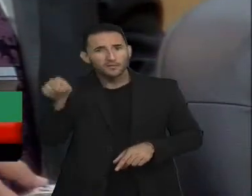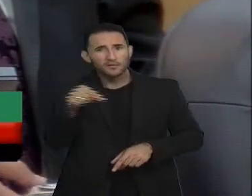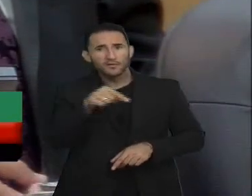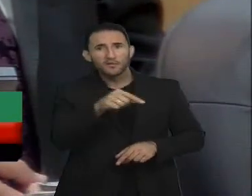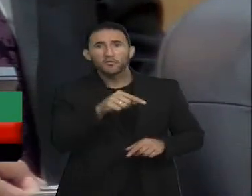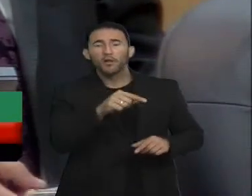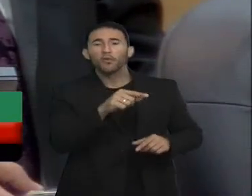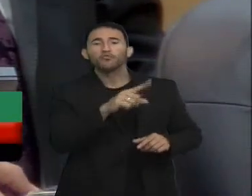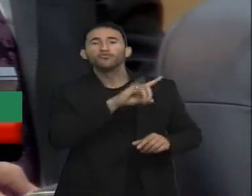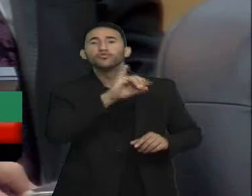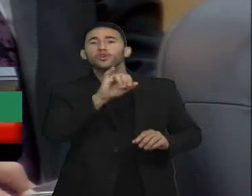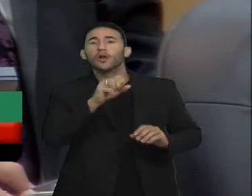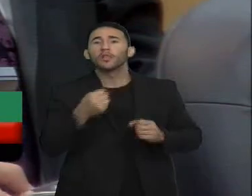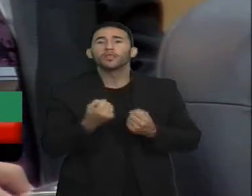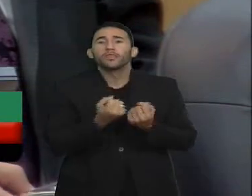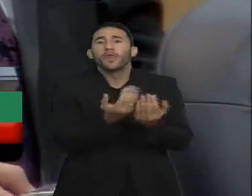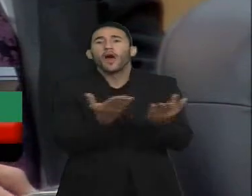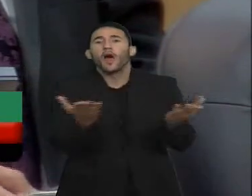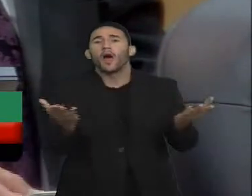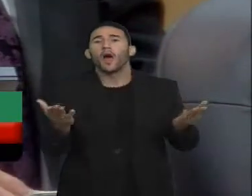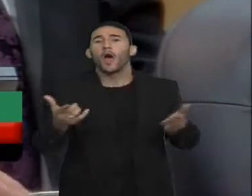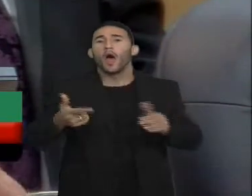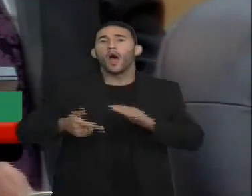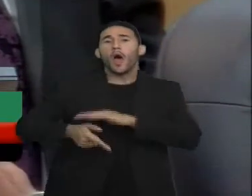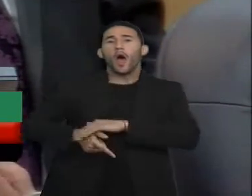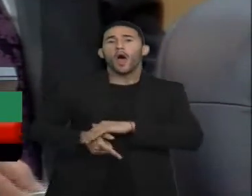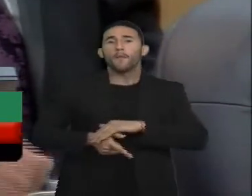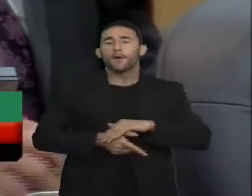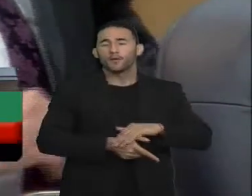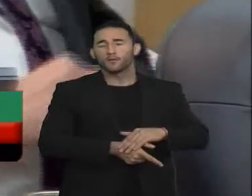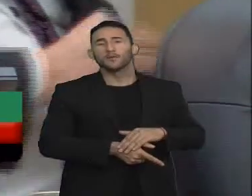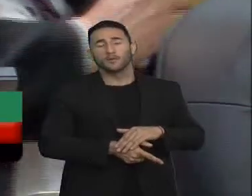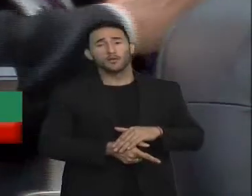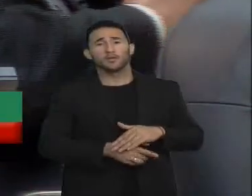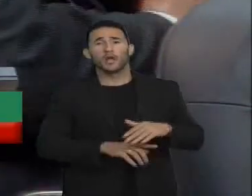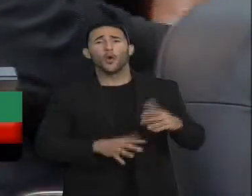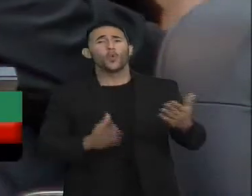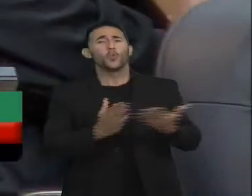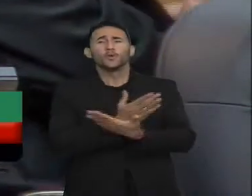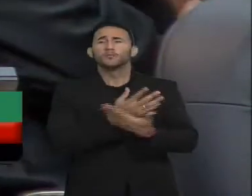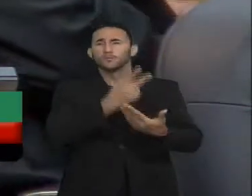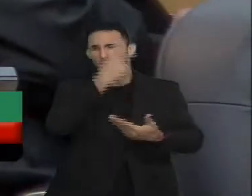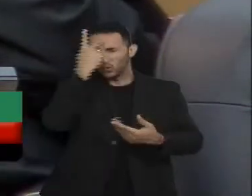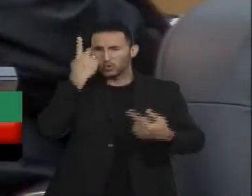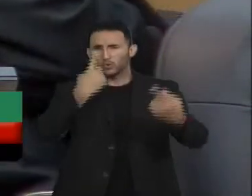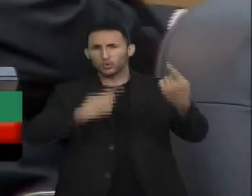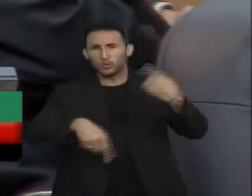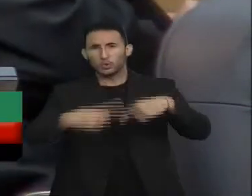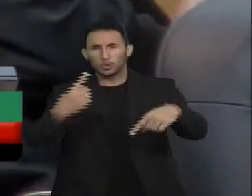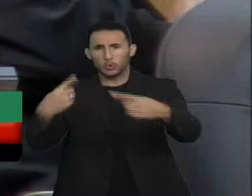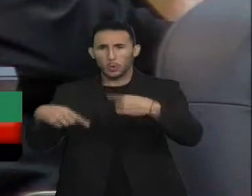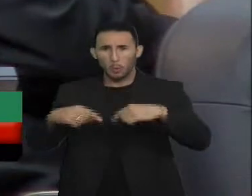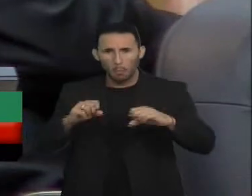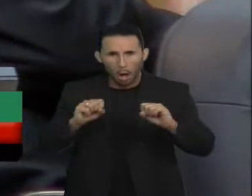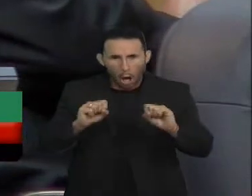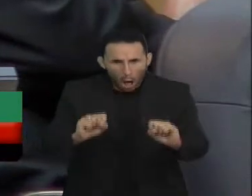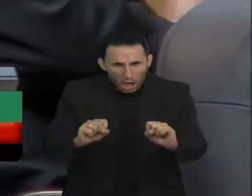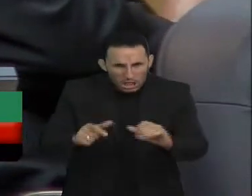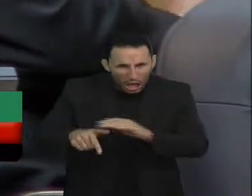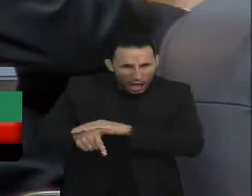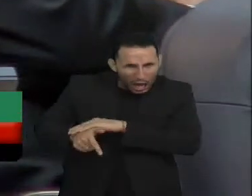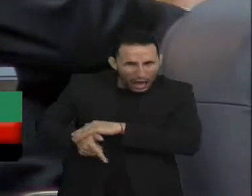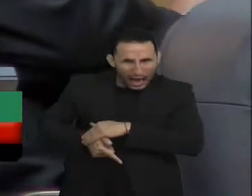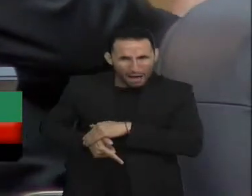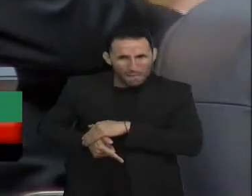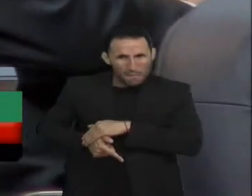Guarda Civil, que alguns aí discutiram se a nossa guarda poderia receber esse armamento.